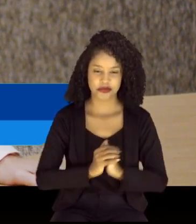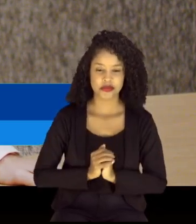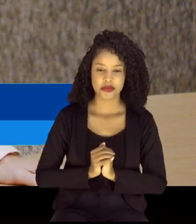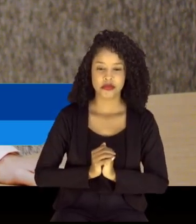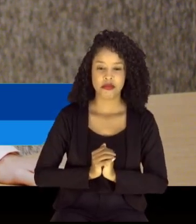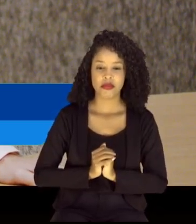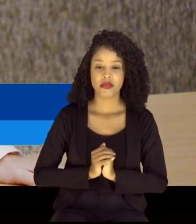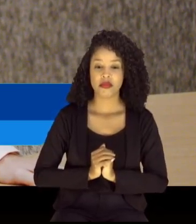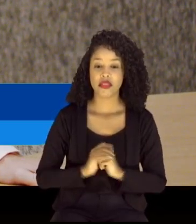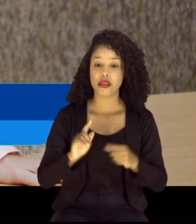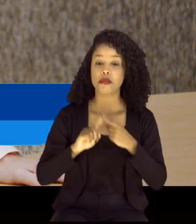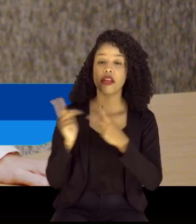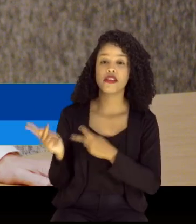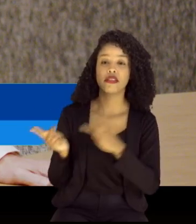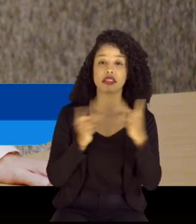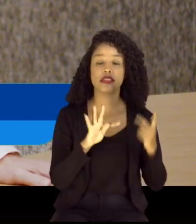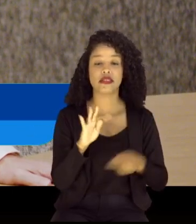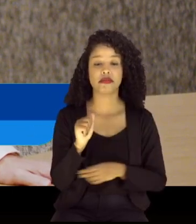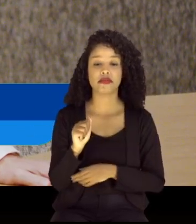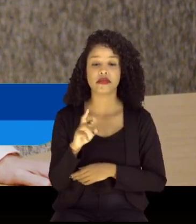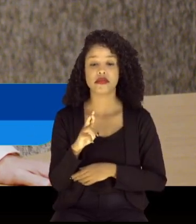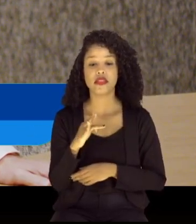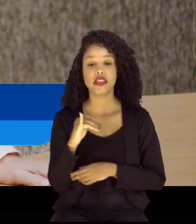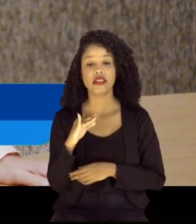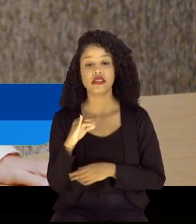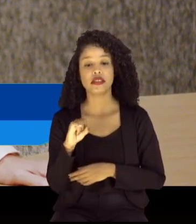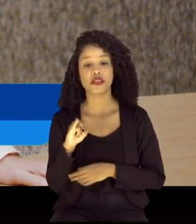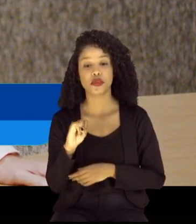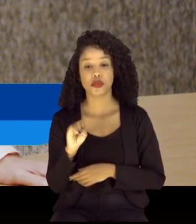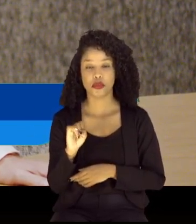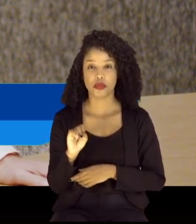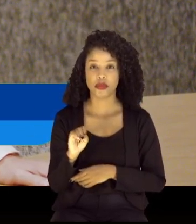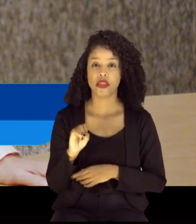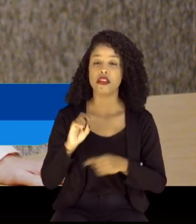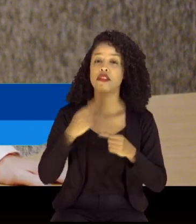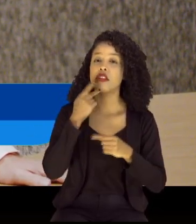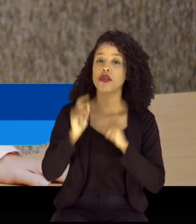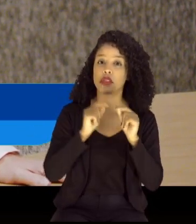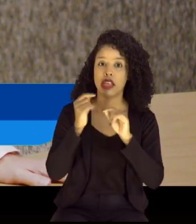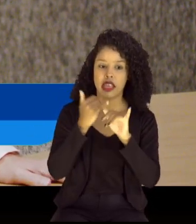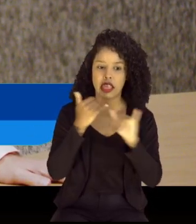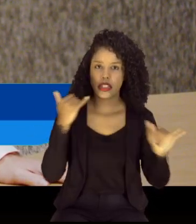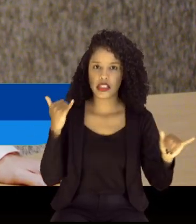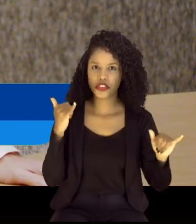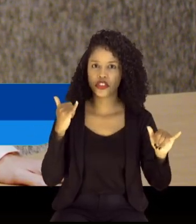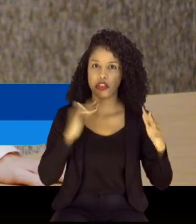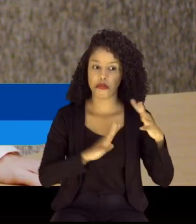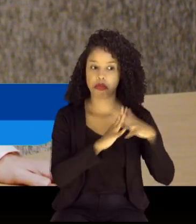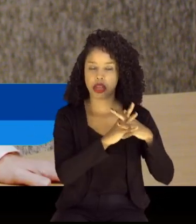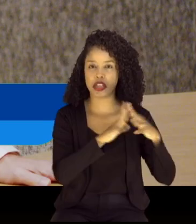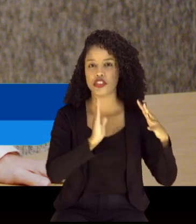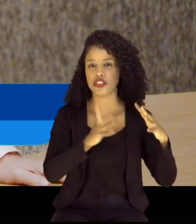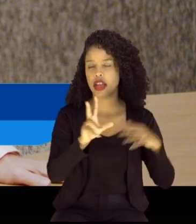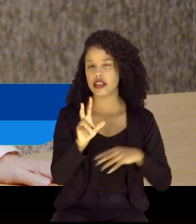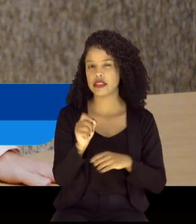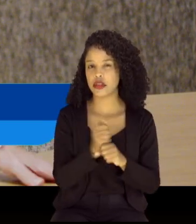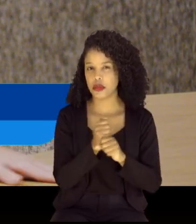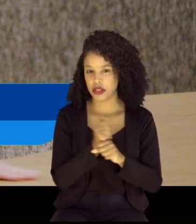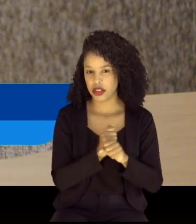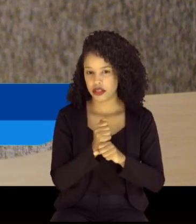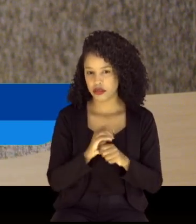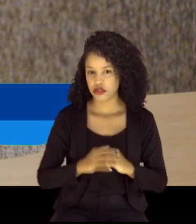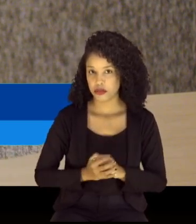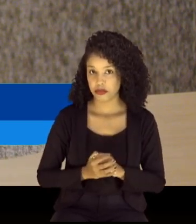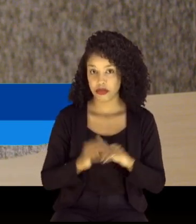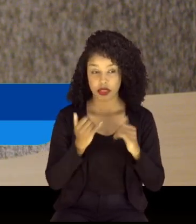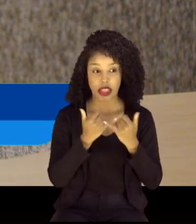Mas foi lá visitar Tarcísio porque já disse o seguinte, olha, a energia excedente completou os 50 anos de Itaipu. A energia excedente